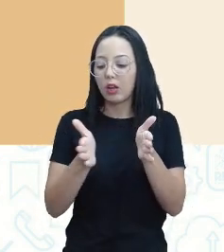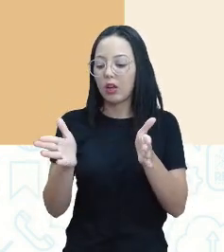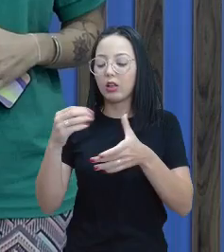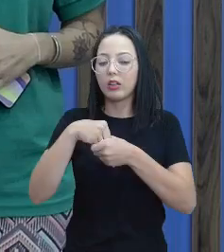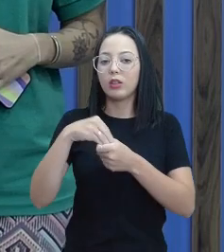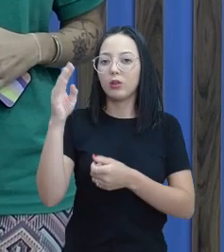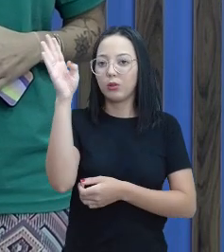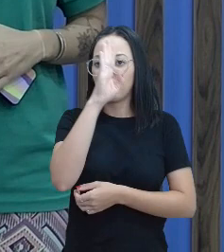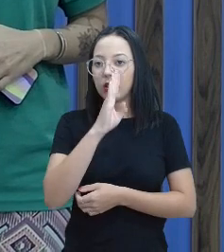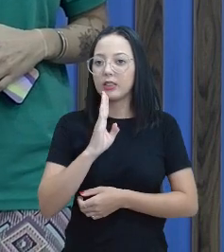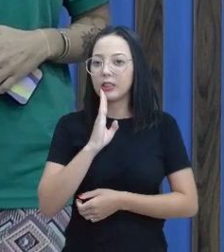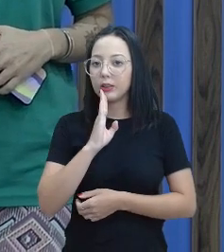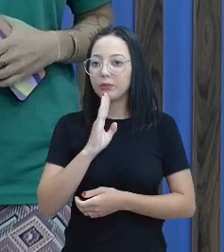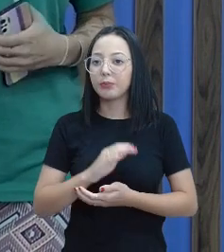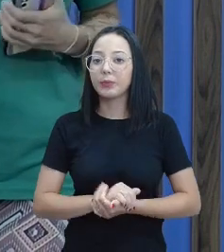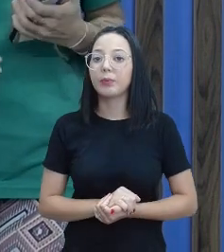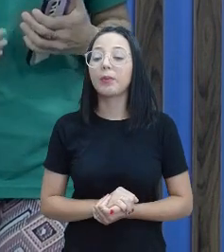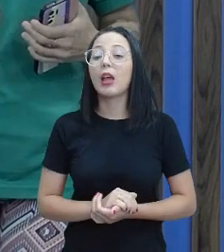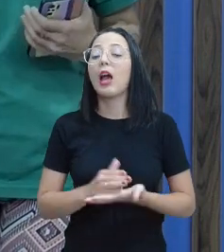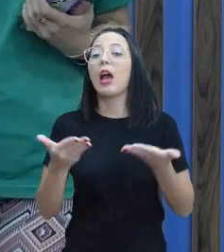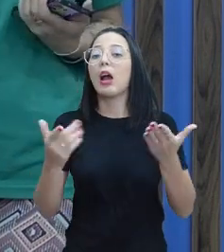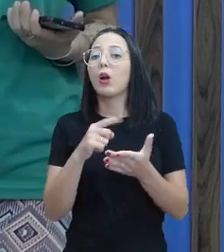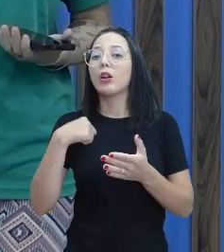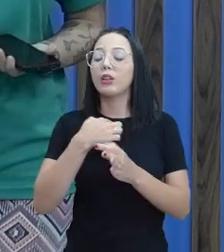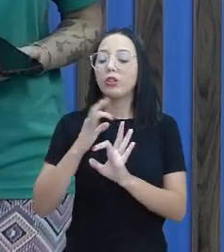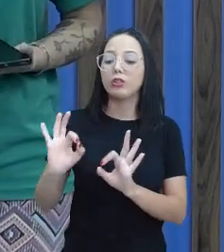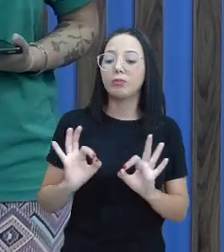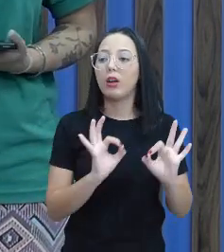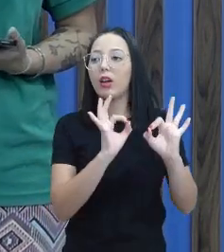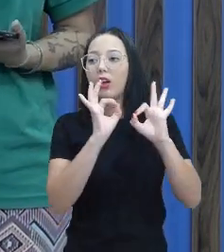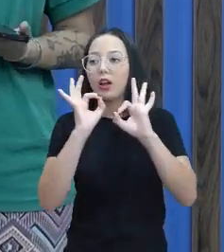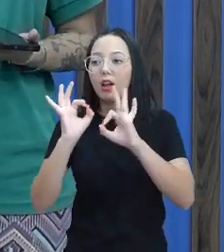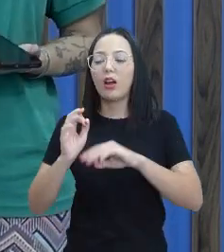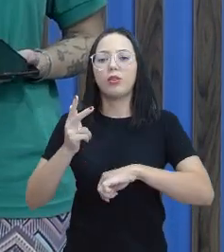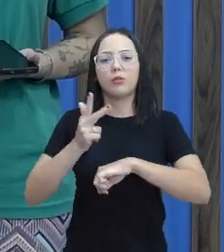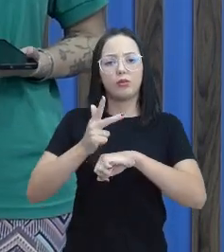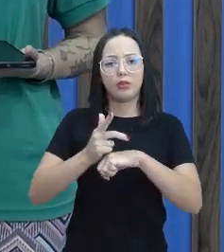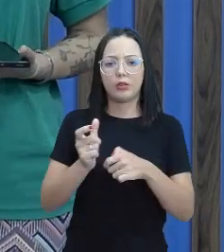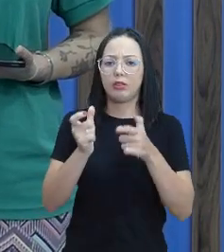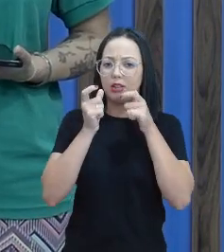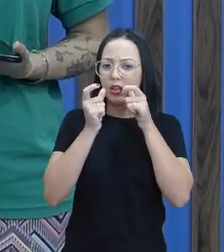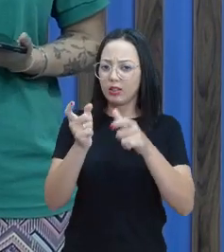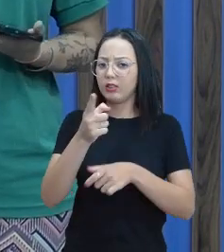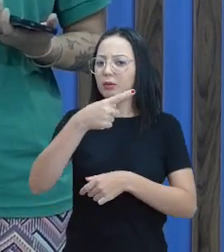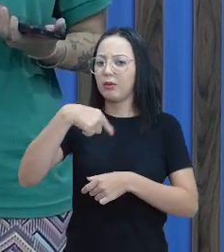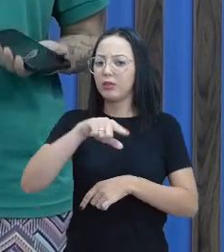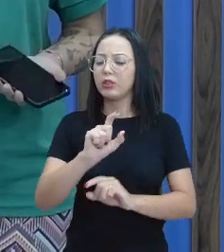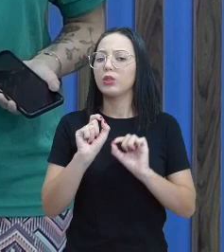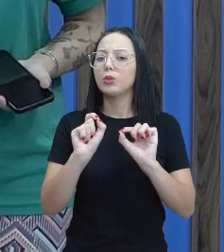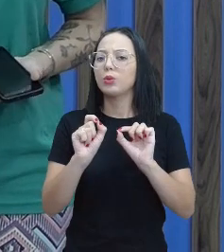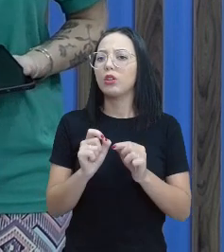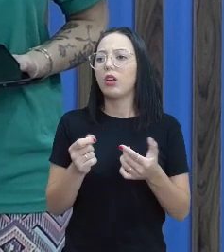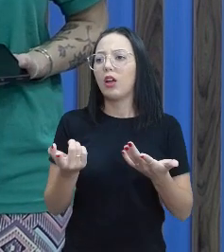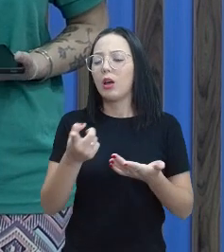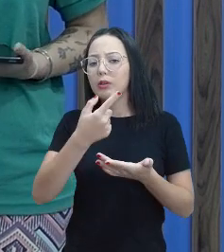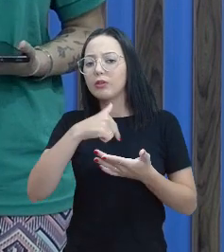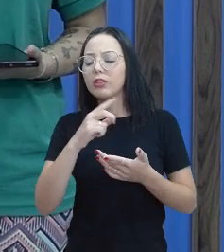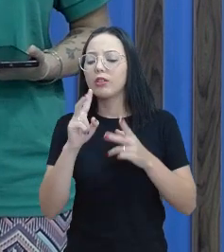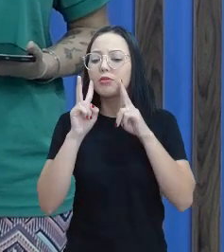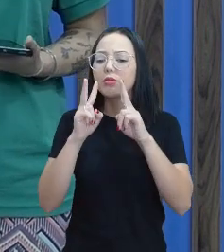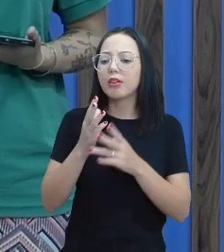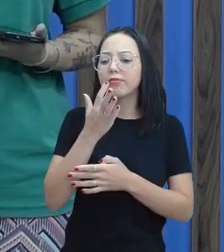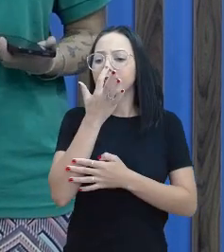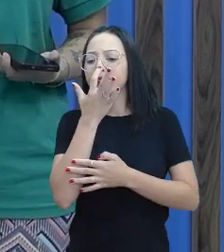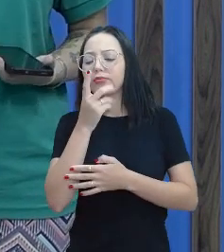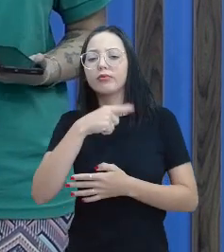Brasil. Então, agora a gente vai assistir o vídeo, né, bem interessante aí para vocês verem